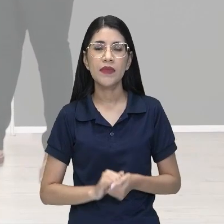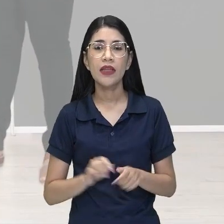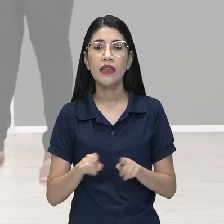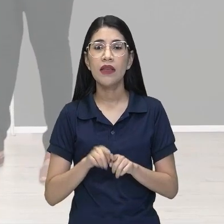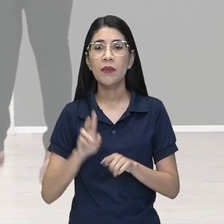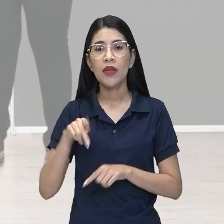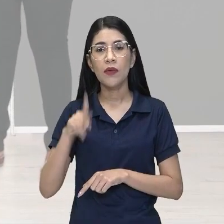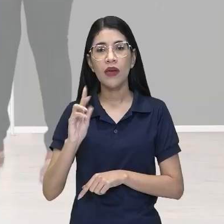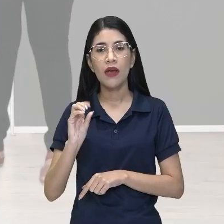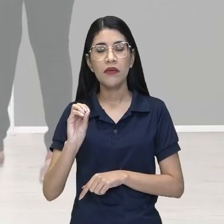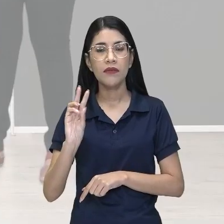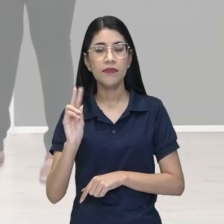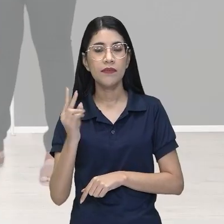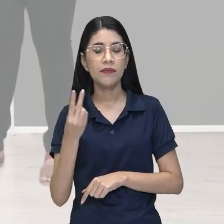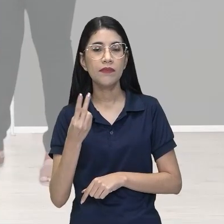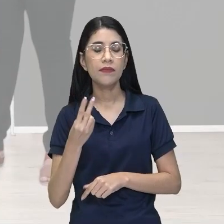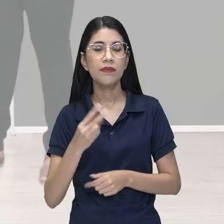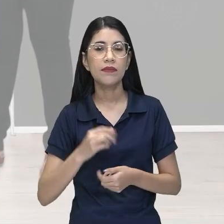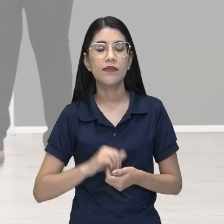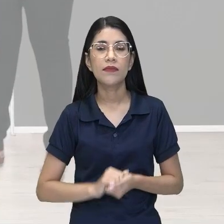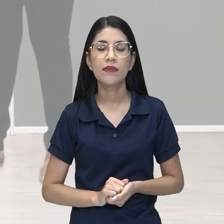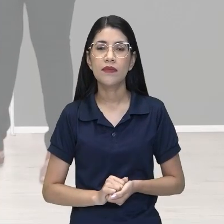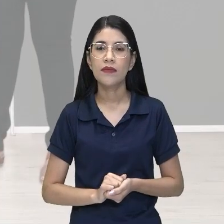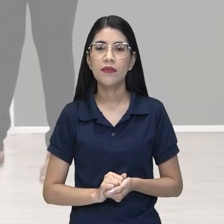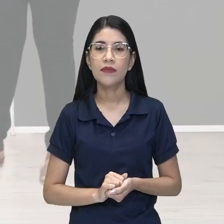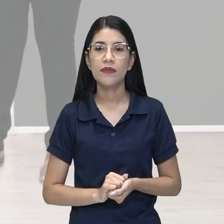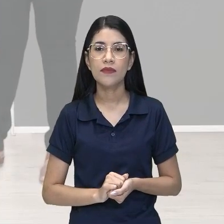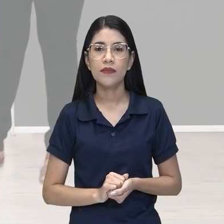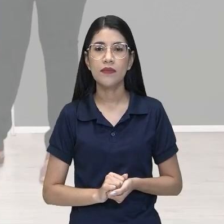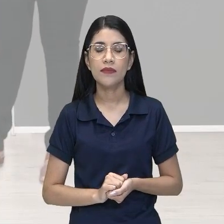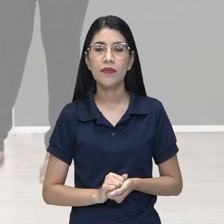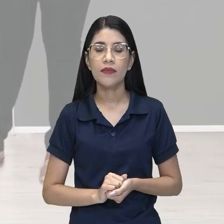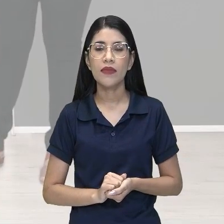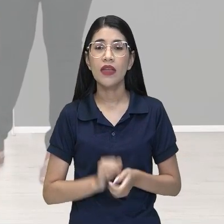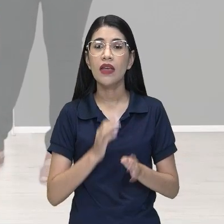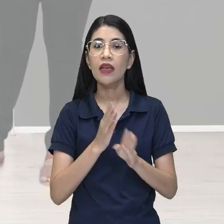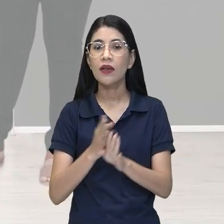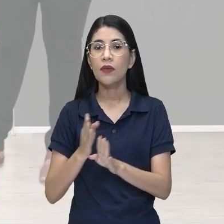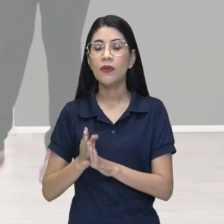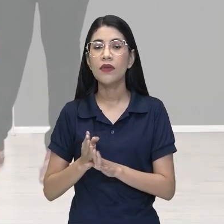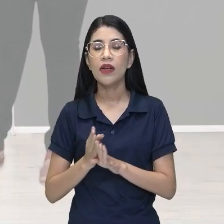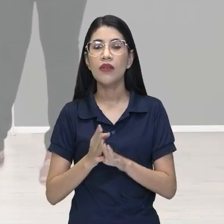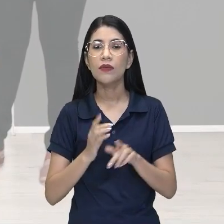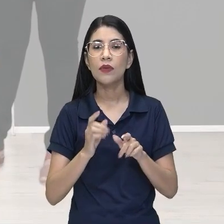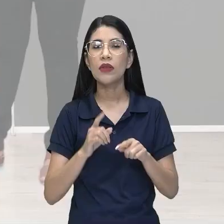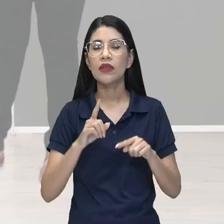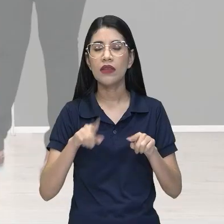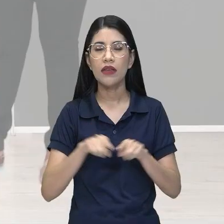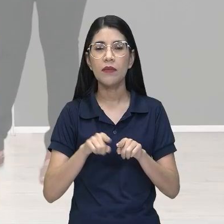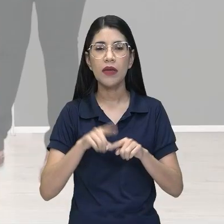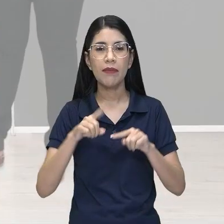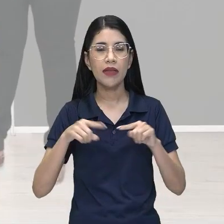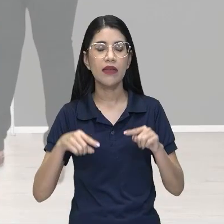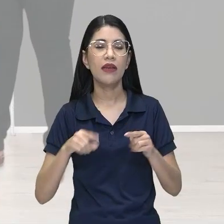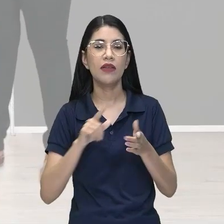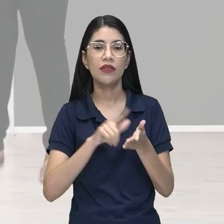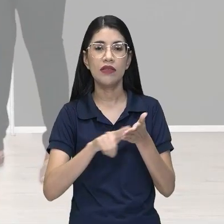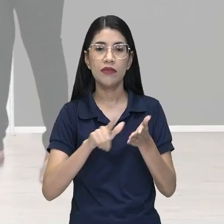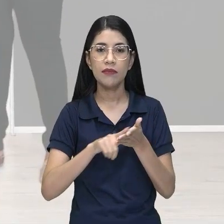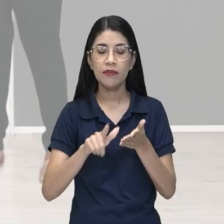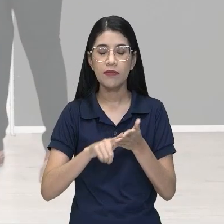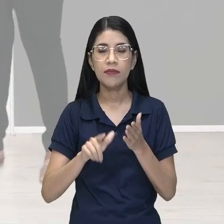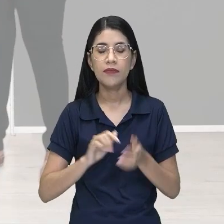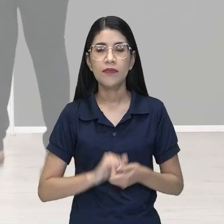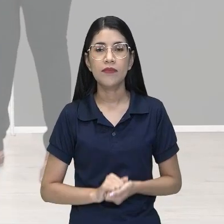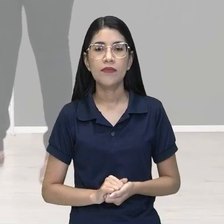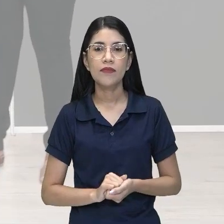de potássio, KOH, sua fórmula, é encontrado em detergentes líquidos e sabão